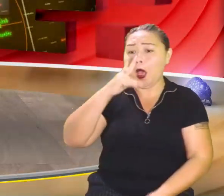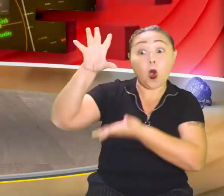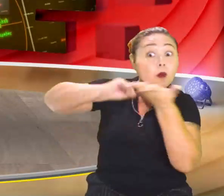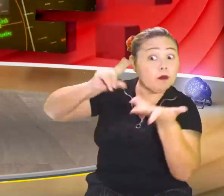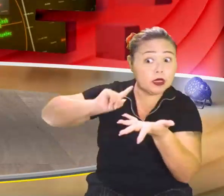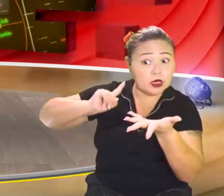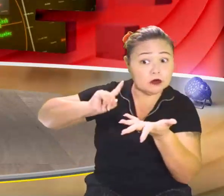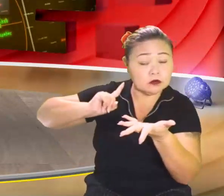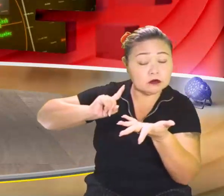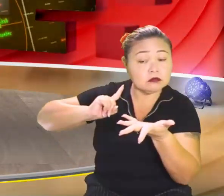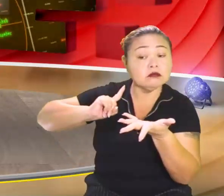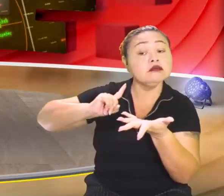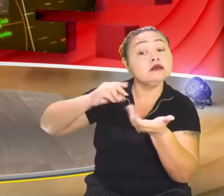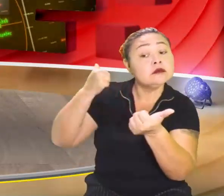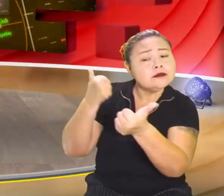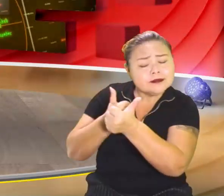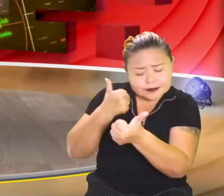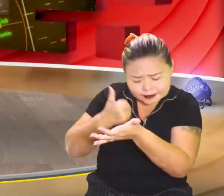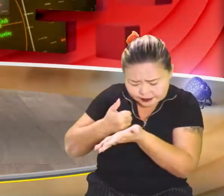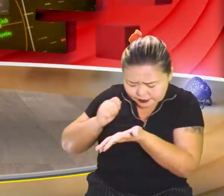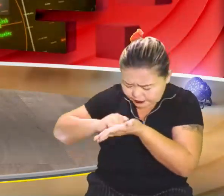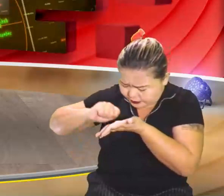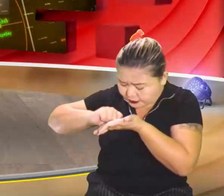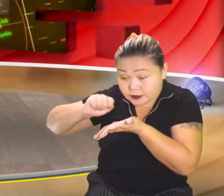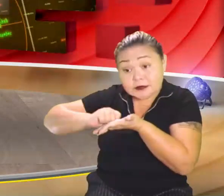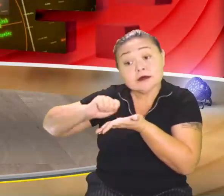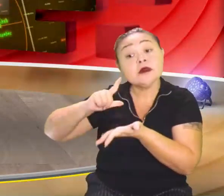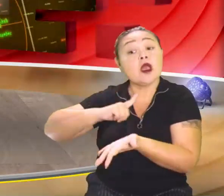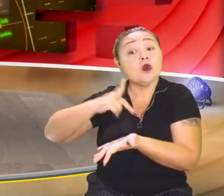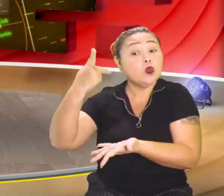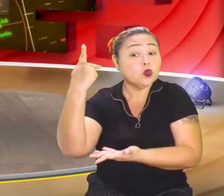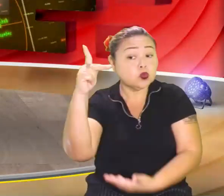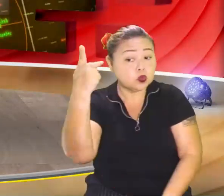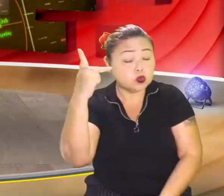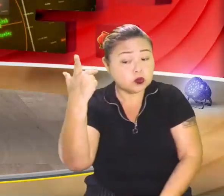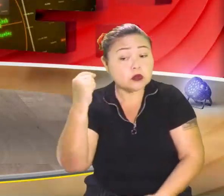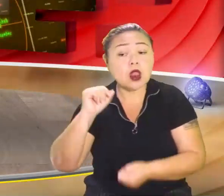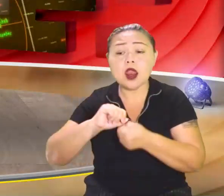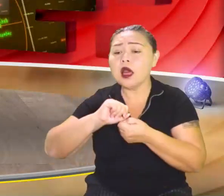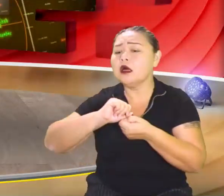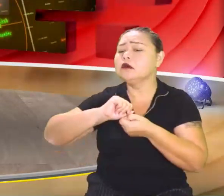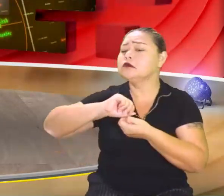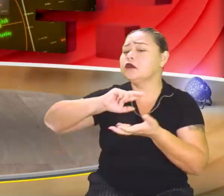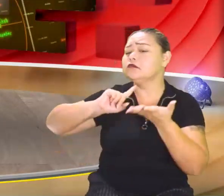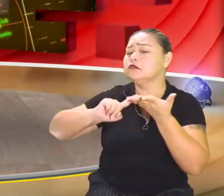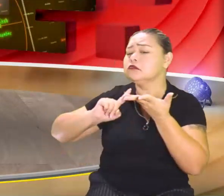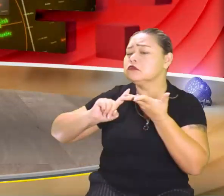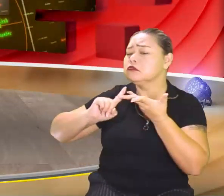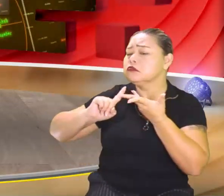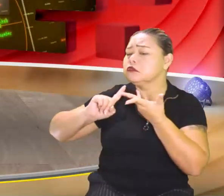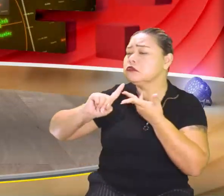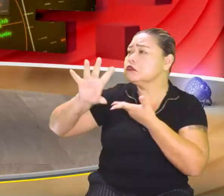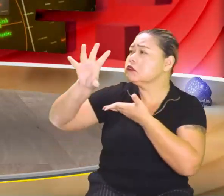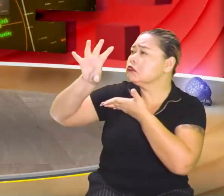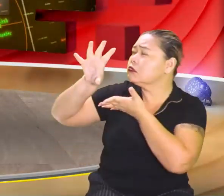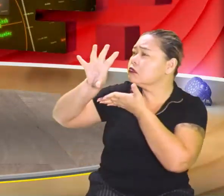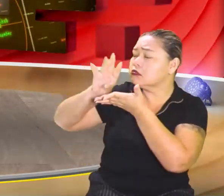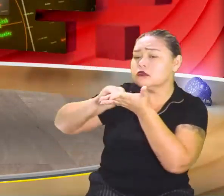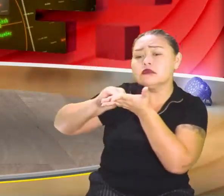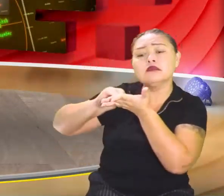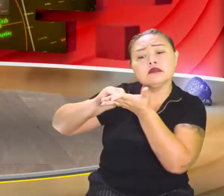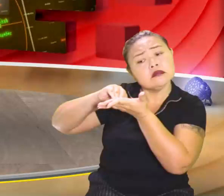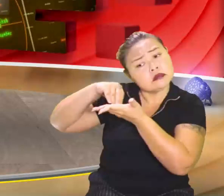não copia. Tenta fazer o seu. Mas lá tem vários modelos que você pode seguir, né, como instrumentos de